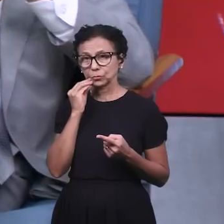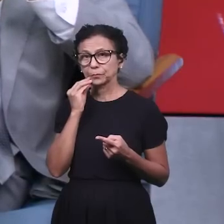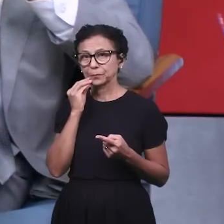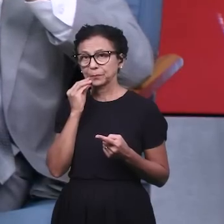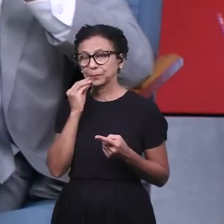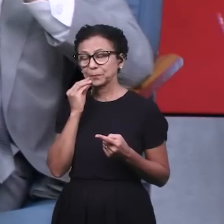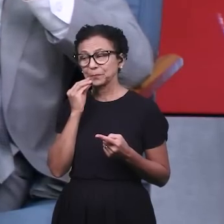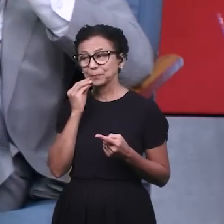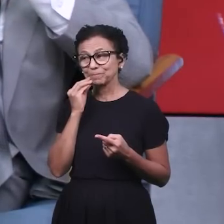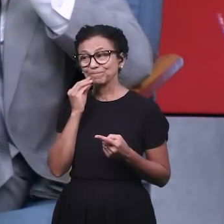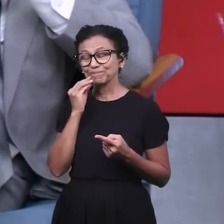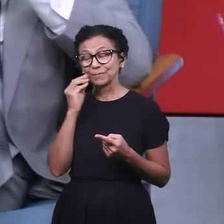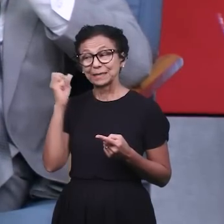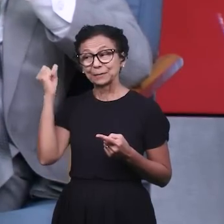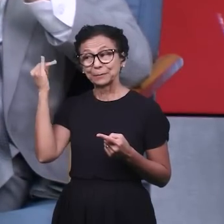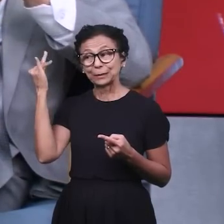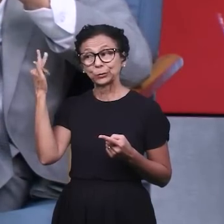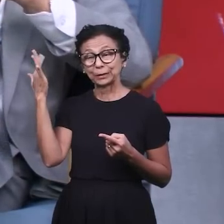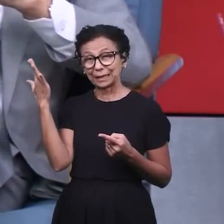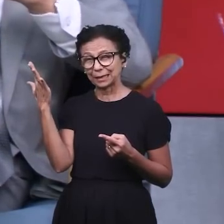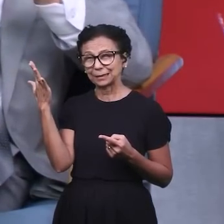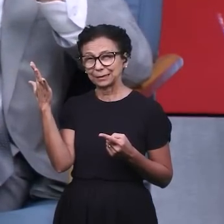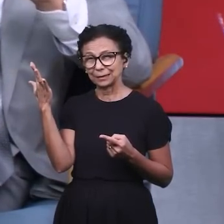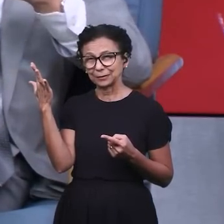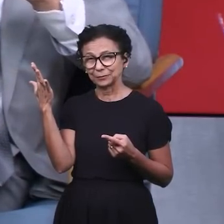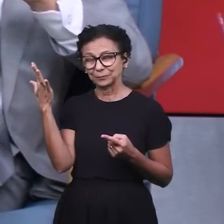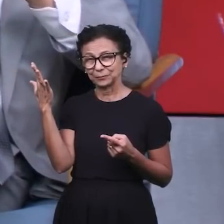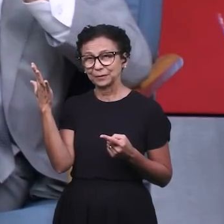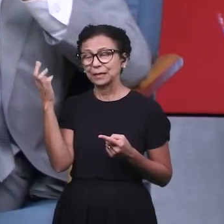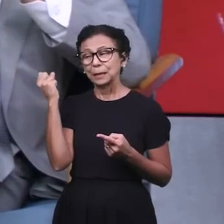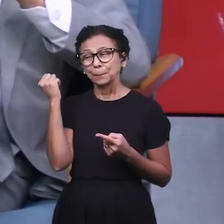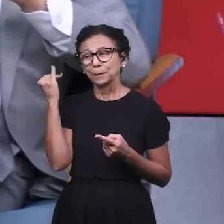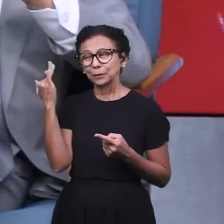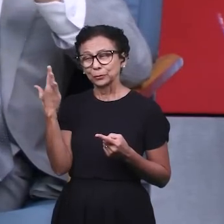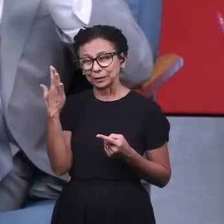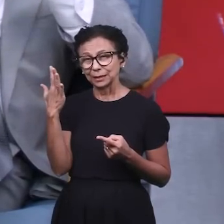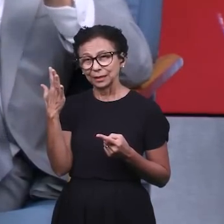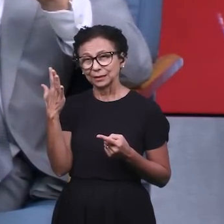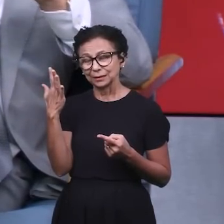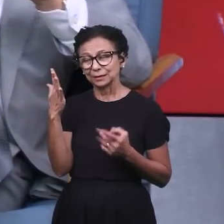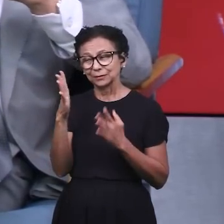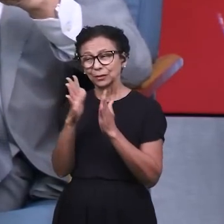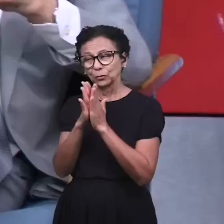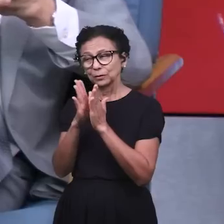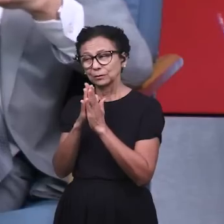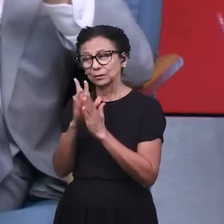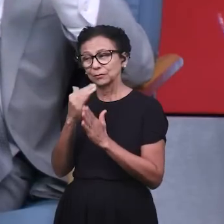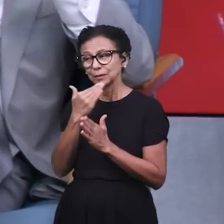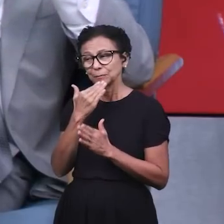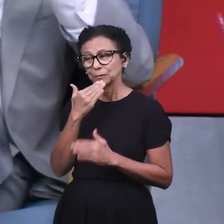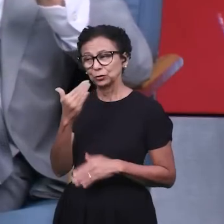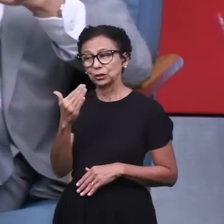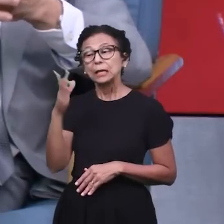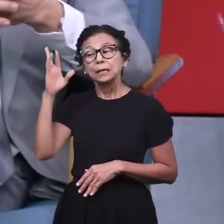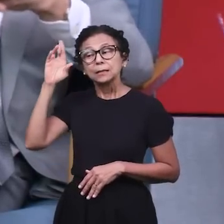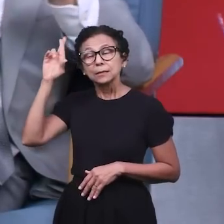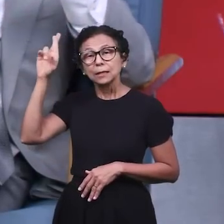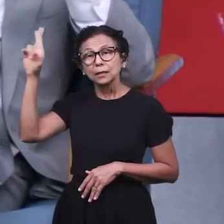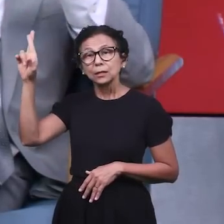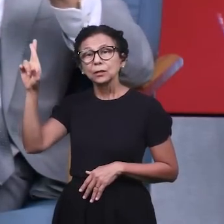jejum, mas a madrugada, a irmã vem pela madrugada, vai buscar o Senhor e vai pedir ao